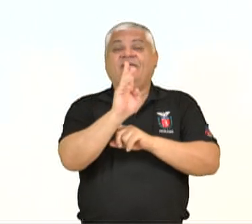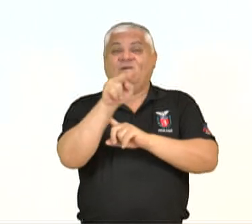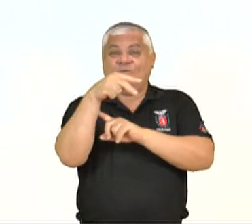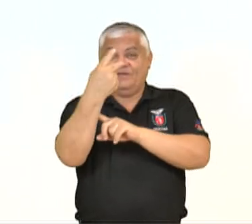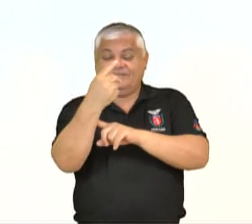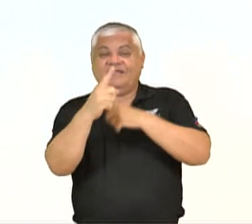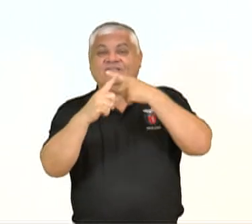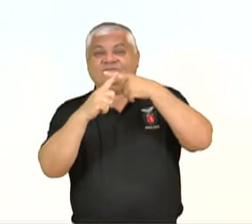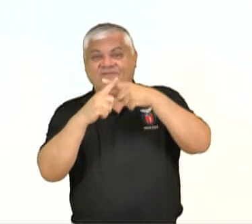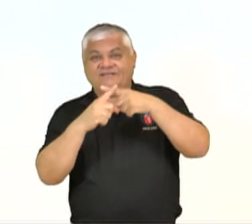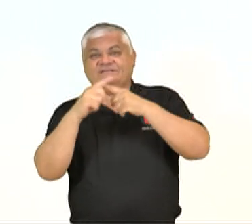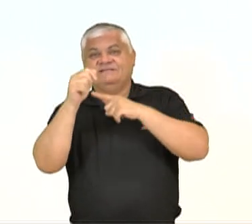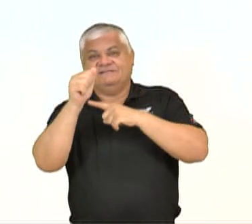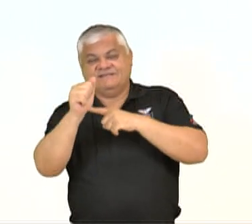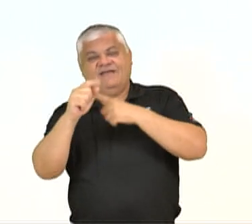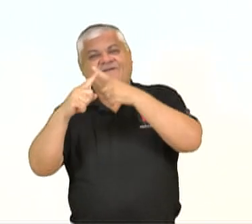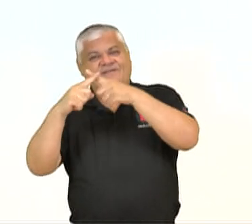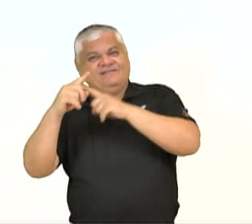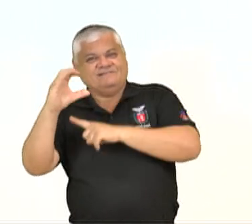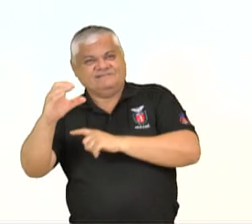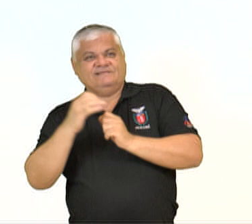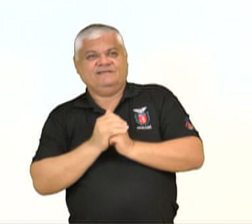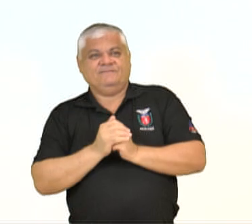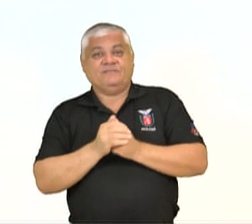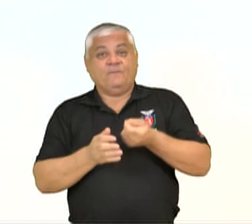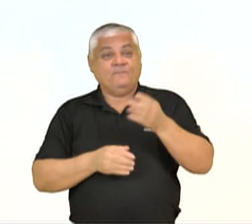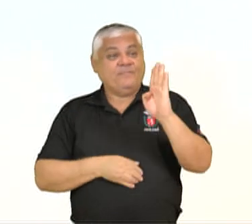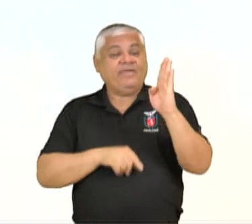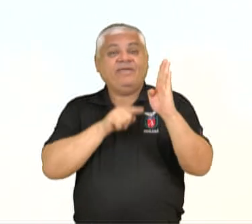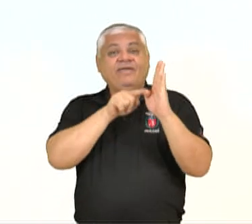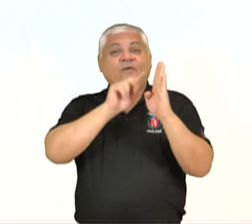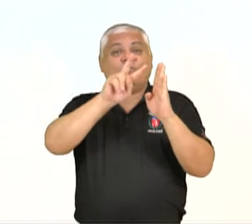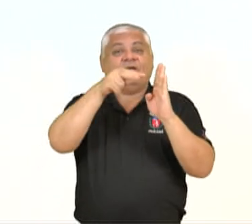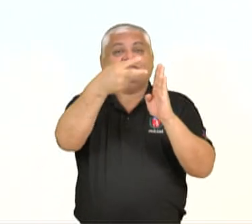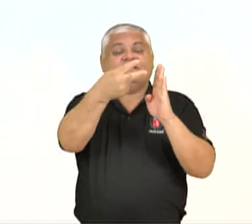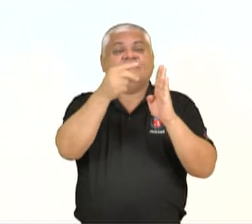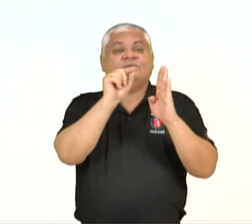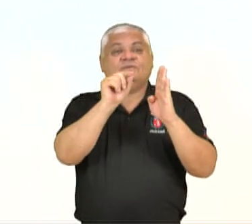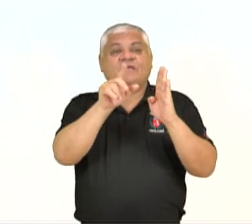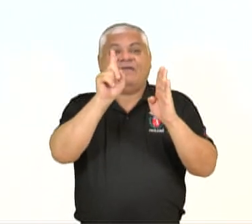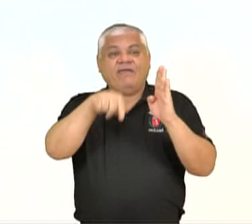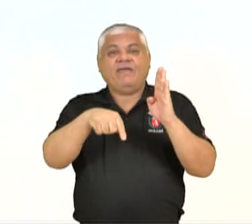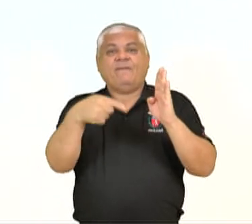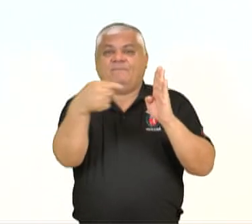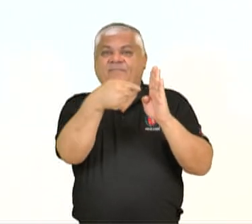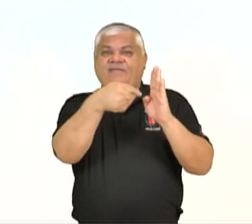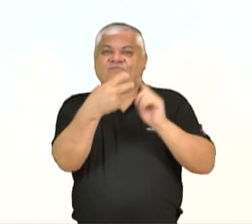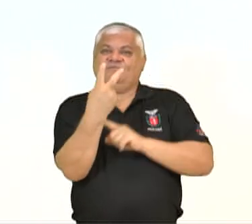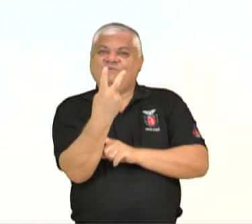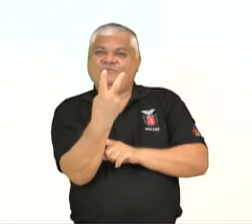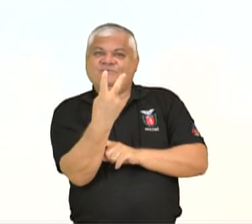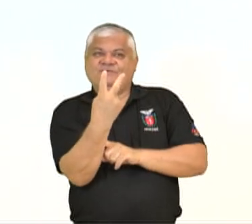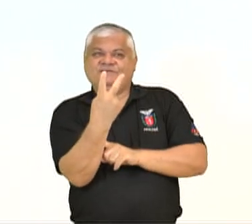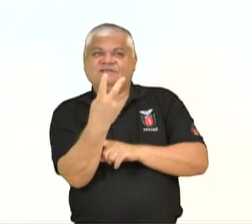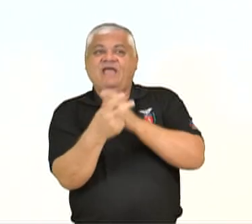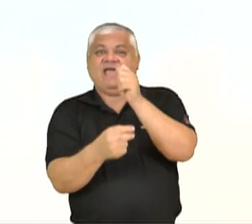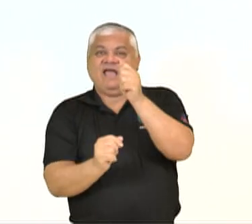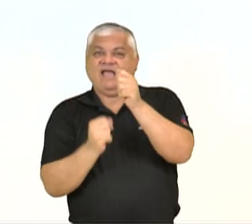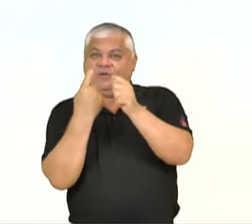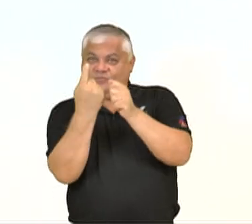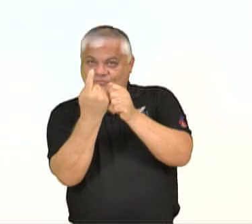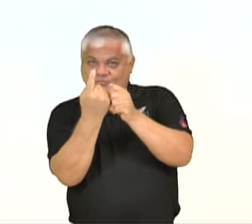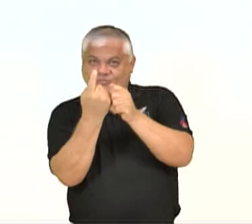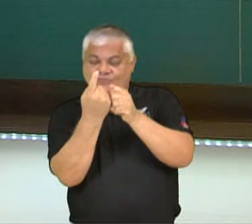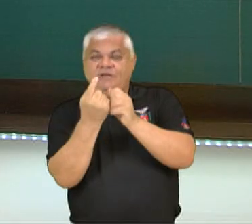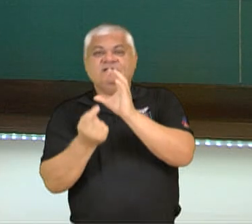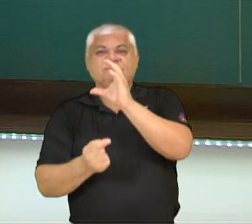vezes c. O b nessa função se refere ao menos 2, o a é 1